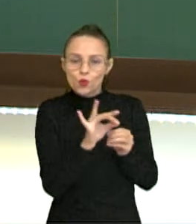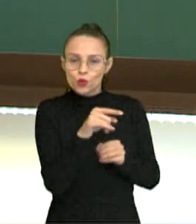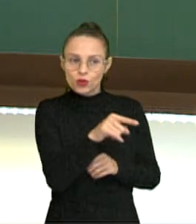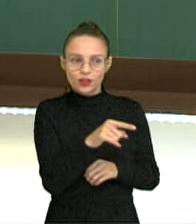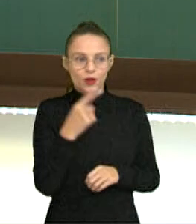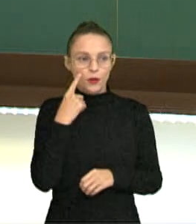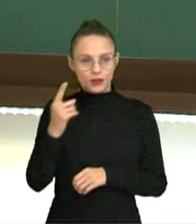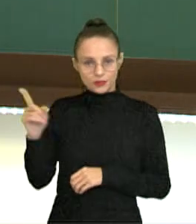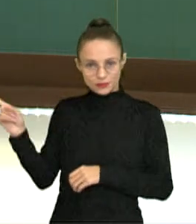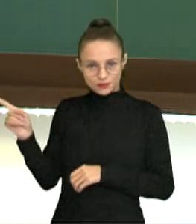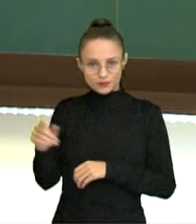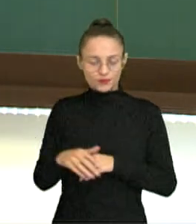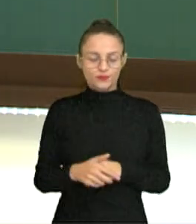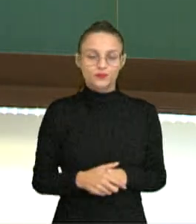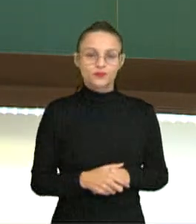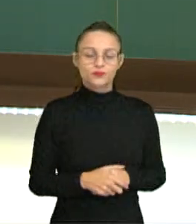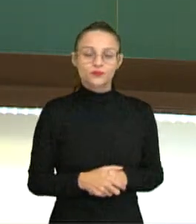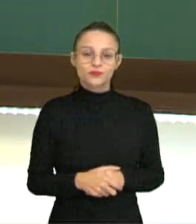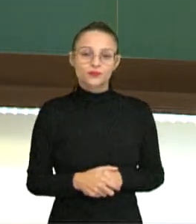do alfinete, né?